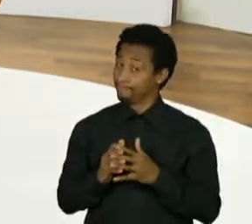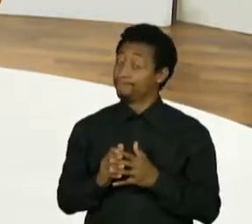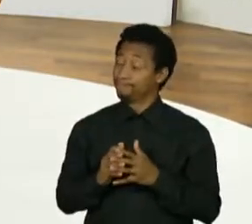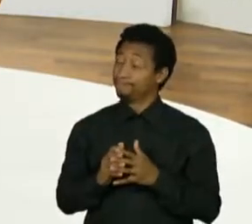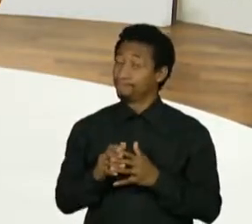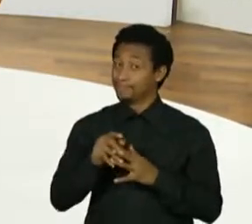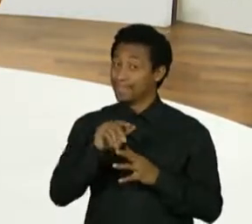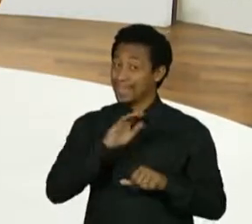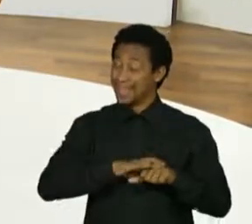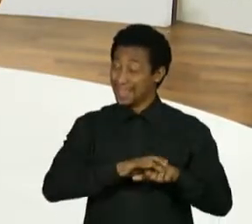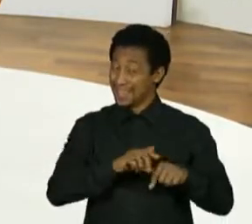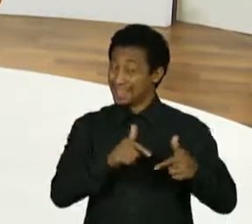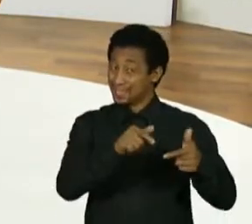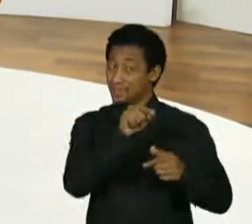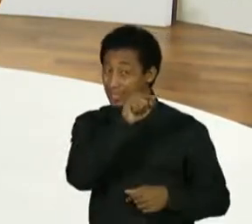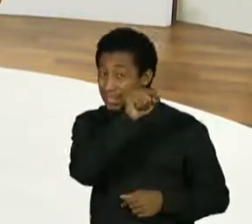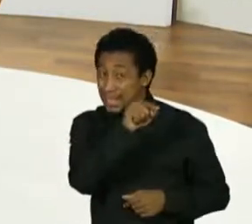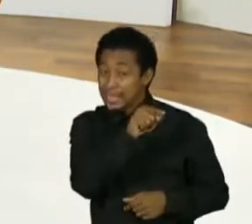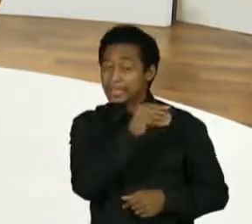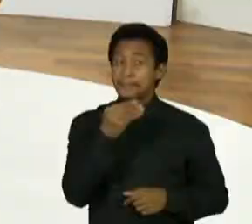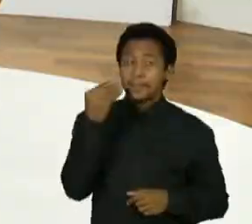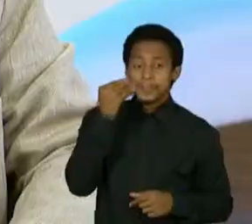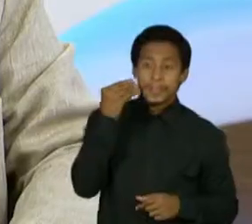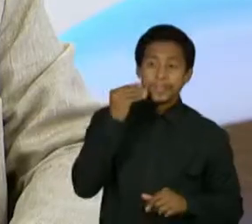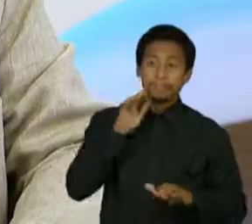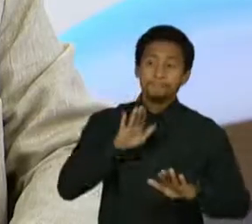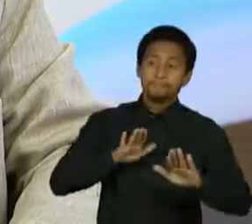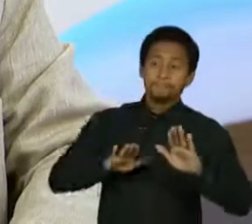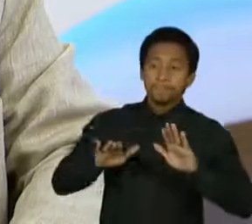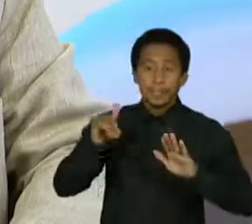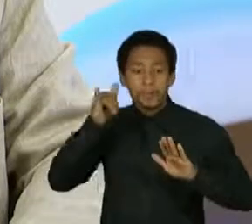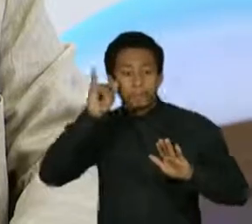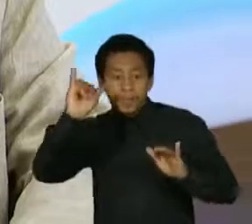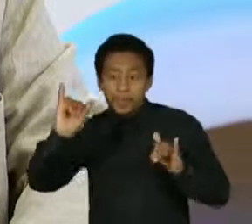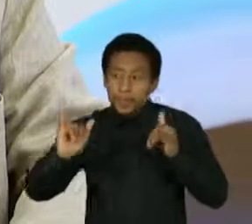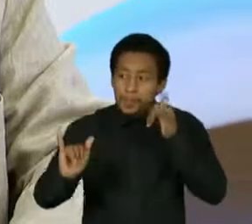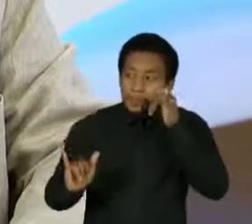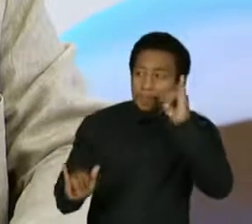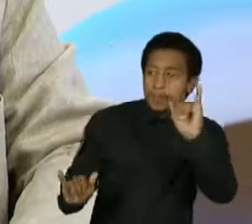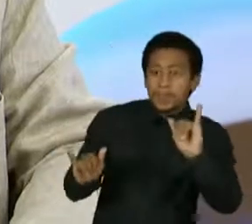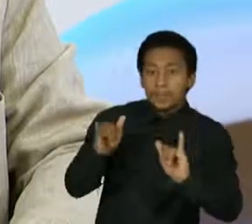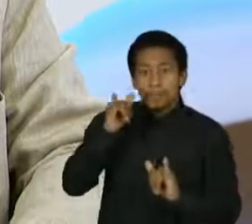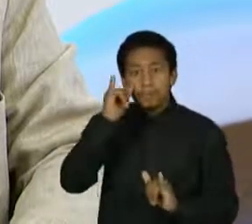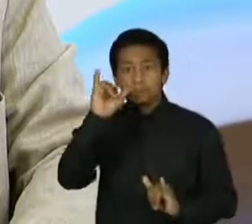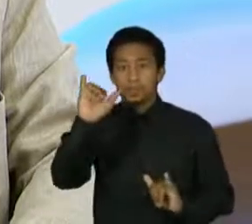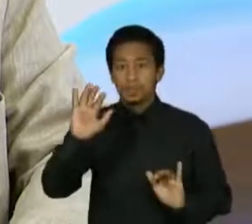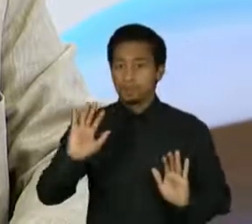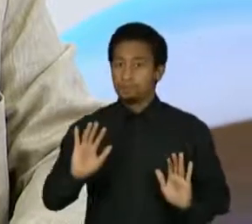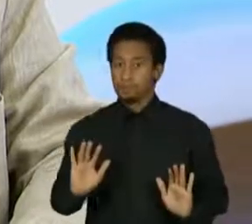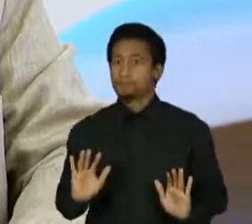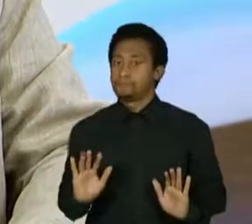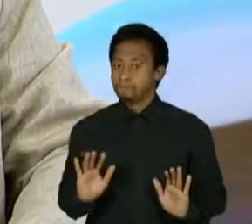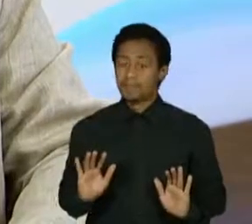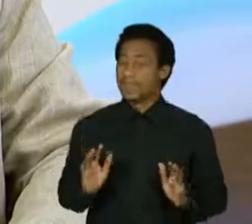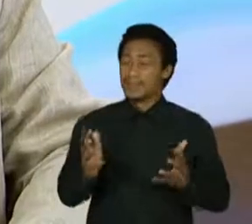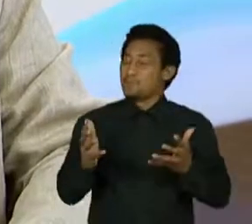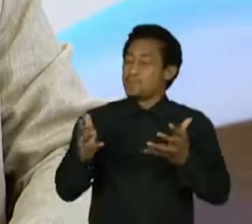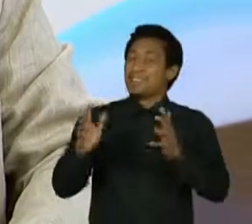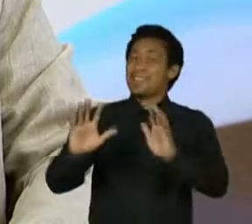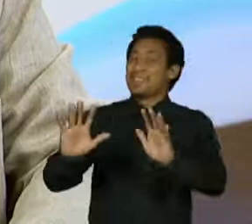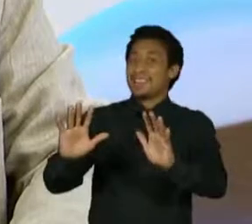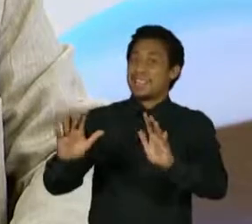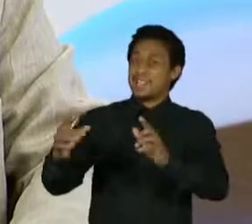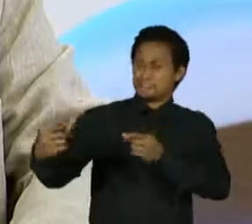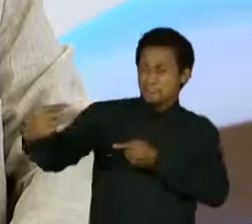claramente estava buscando evitar e ele mesmo disse isso evitar com uma eclosão